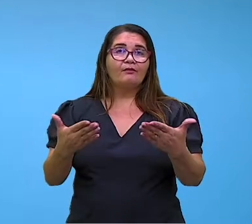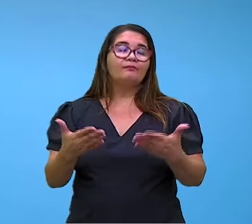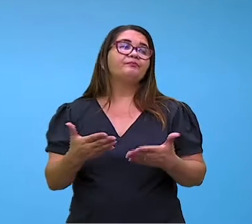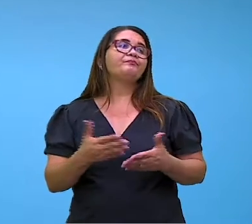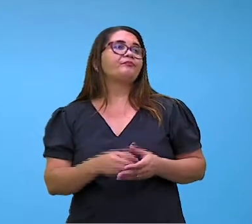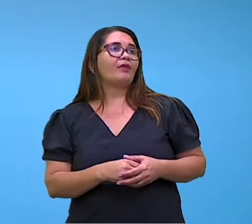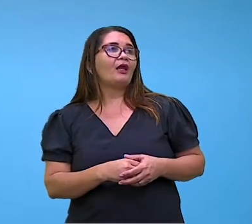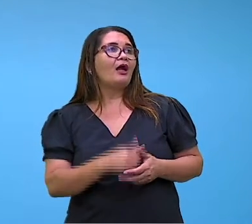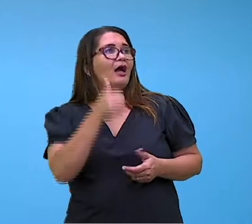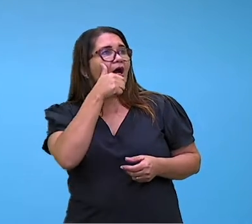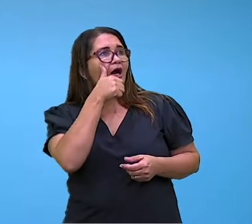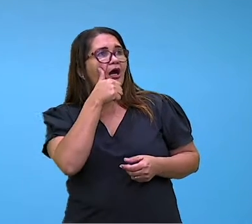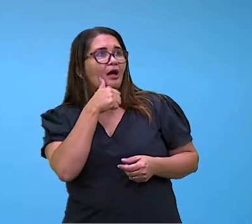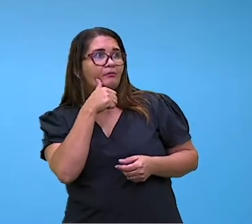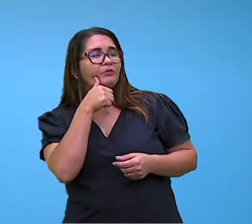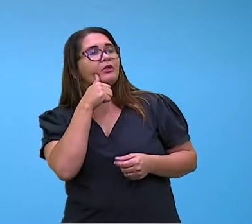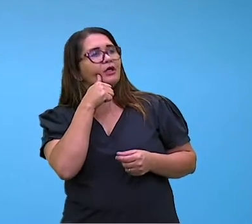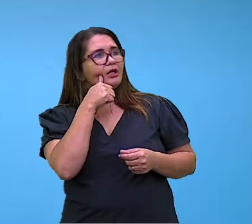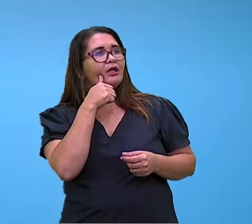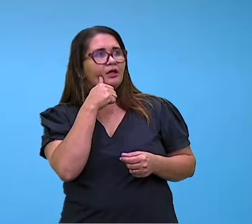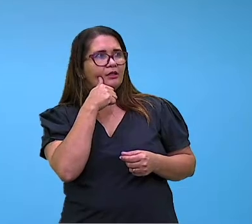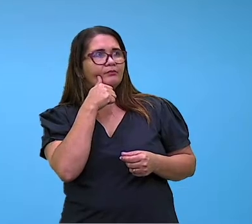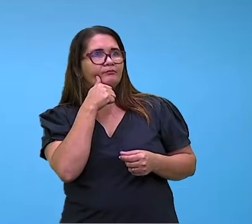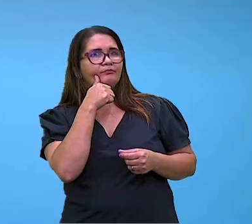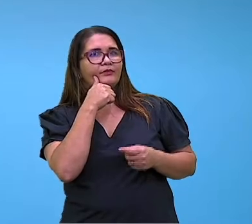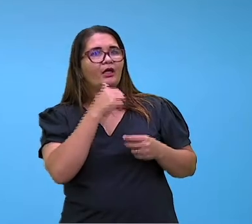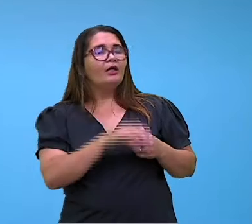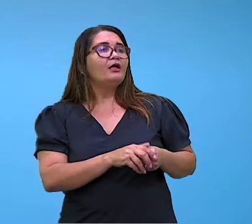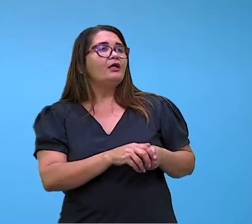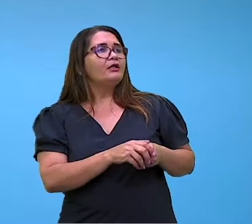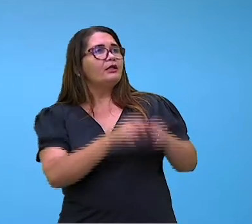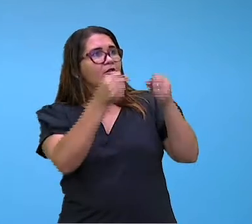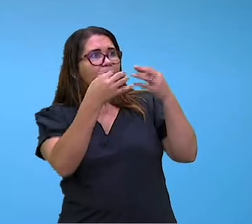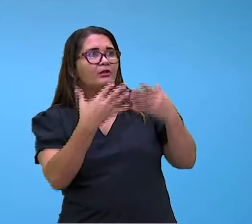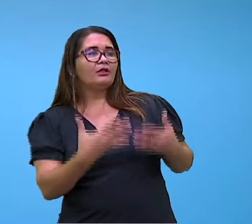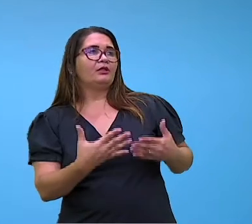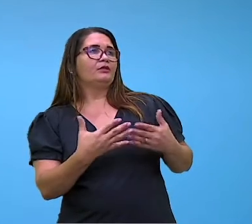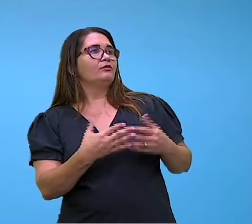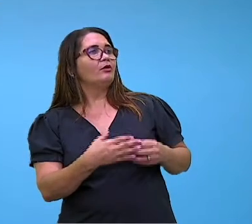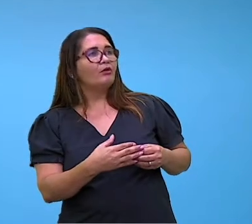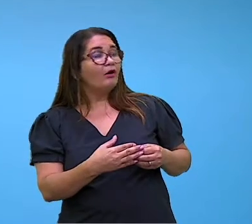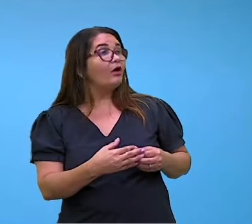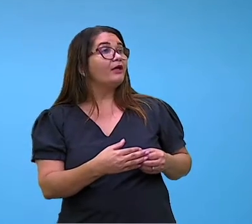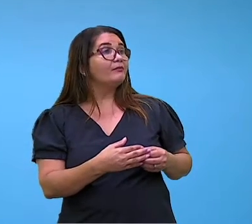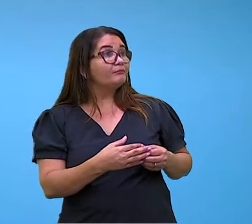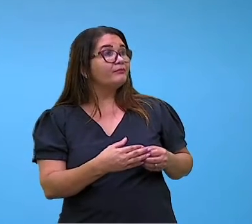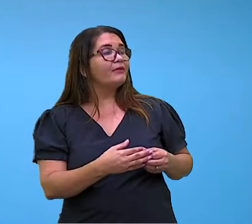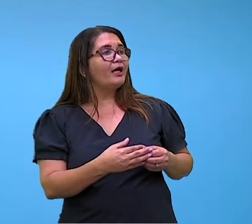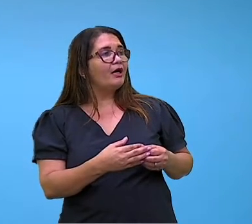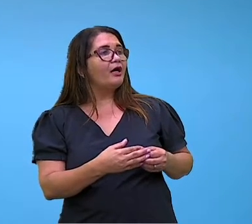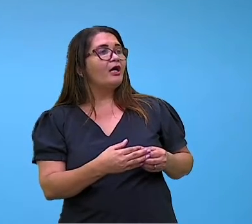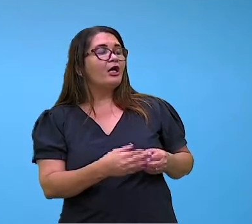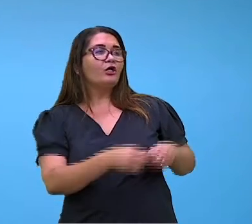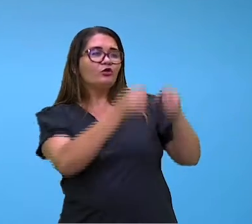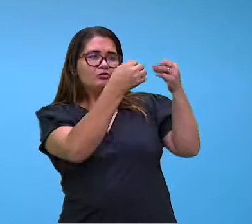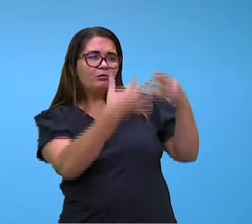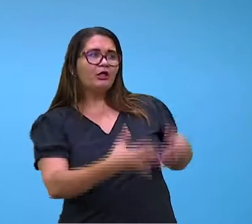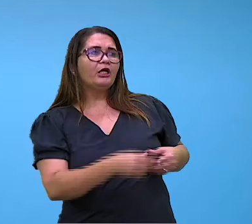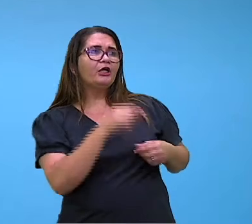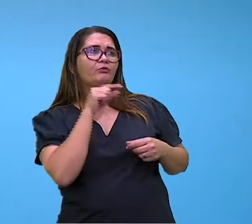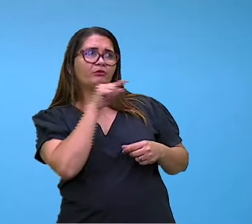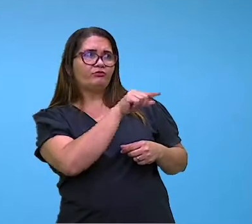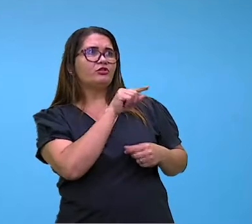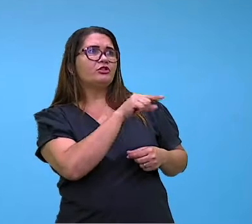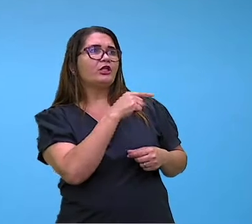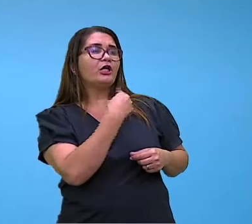Olha, pega aí a minha palavra, eu estou te dando a minha palavra que nós somos extremamente felizes.